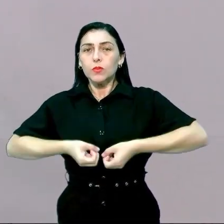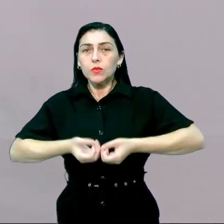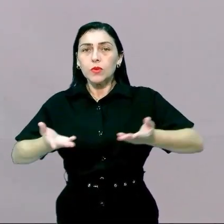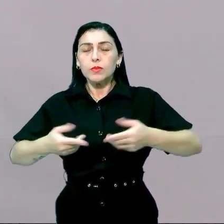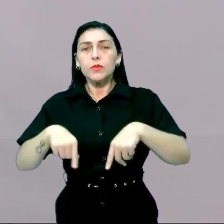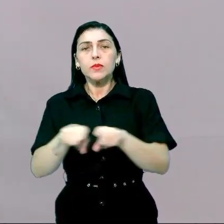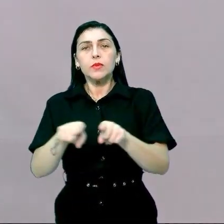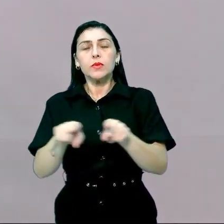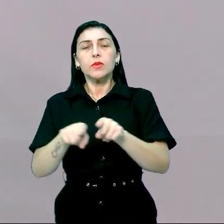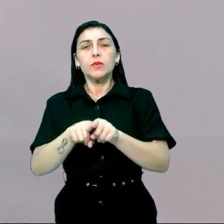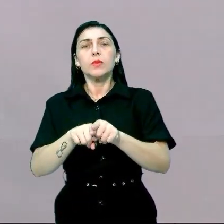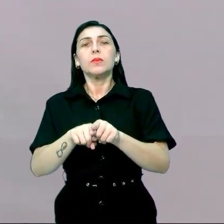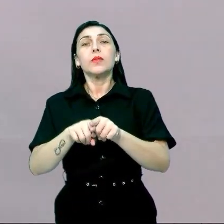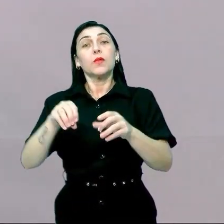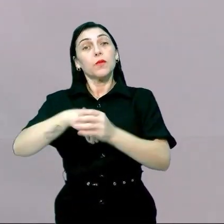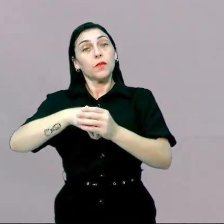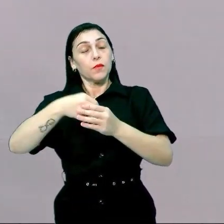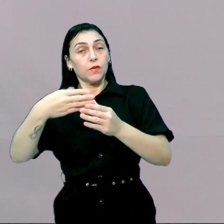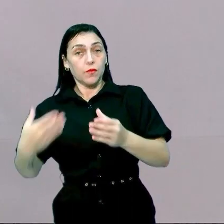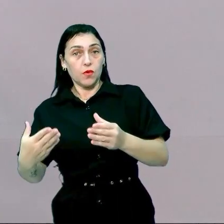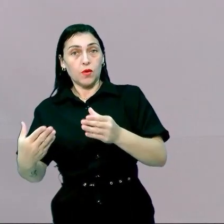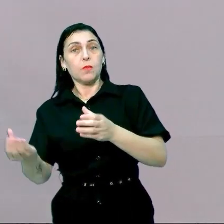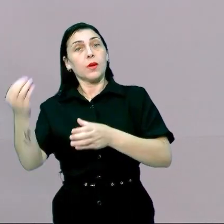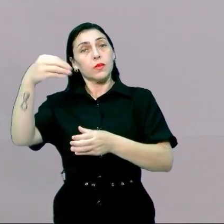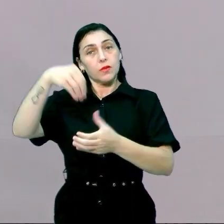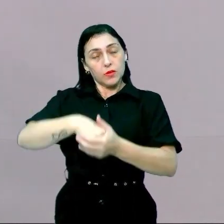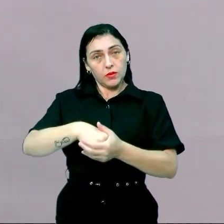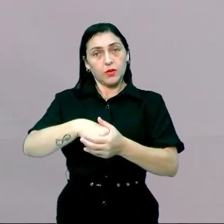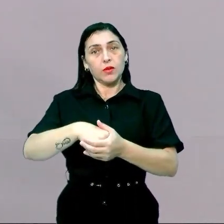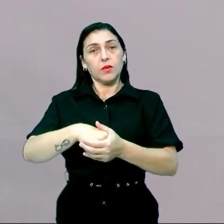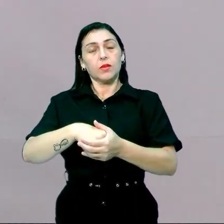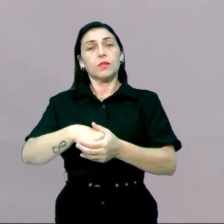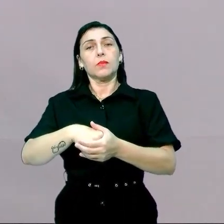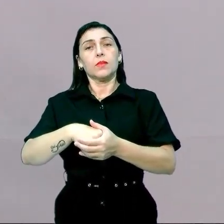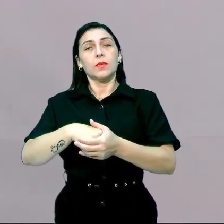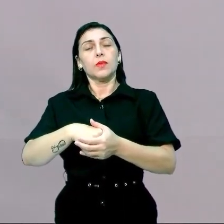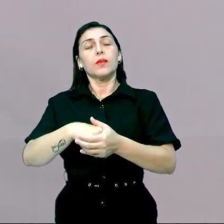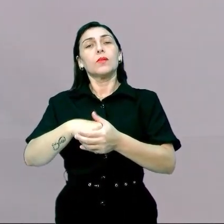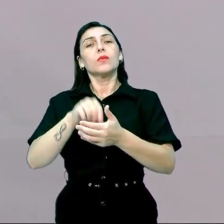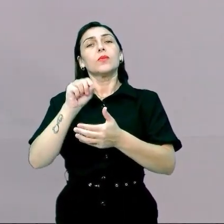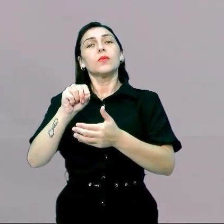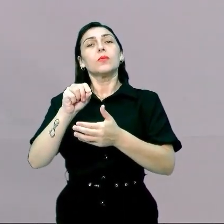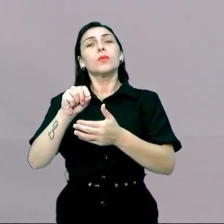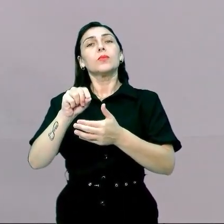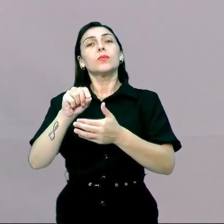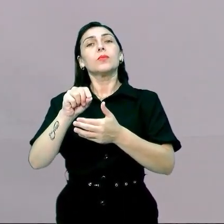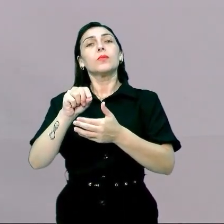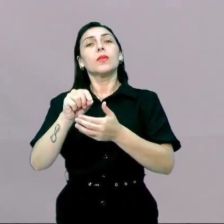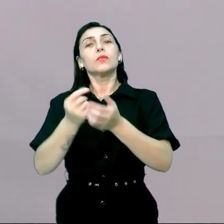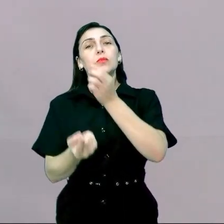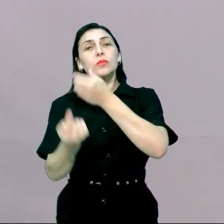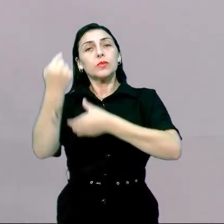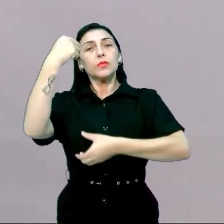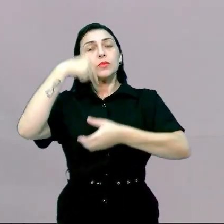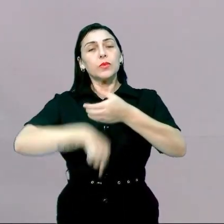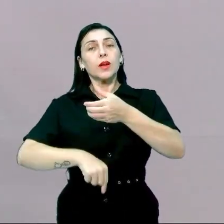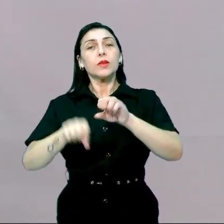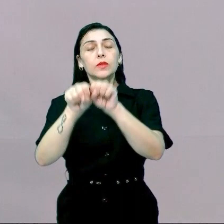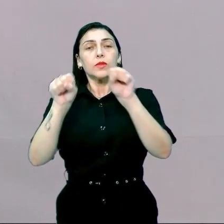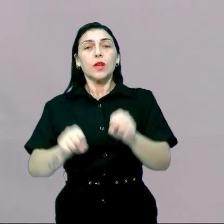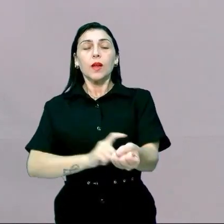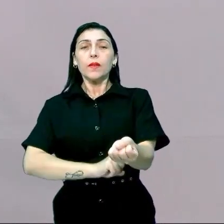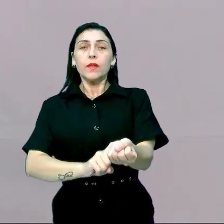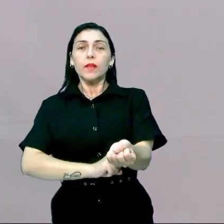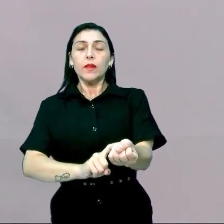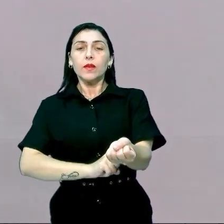também as sensações do ambiente externo para o interno, né, para mandar lá para o sistema nervoso central. Através